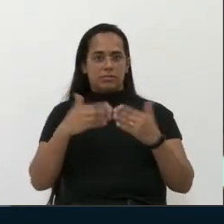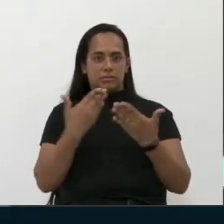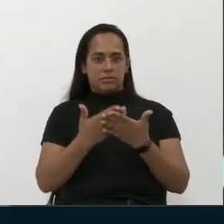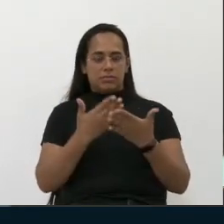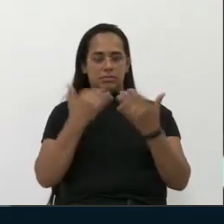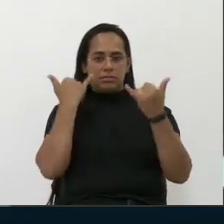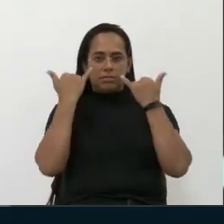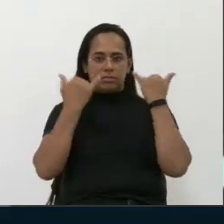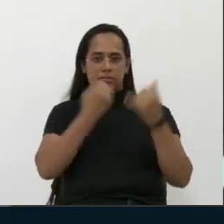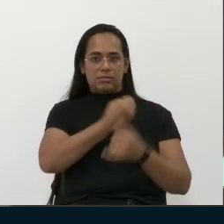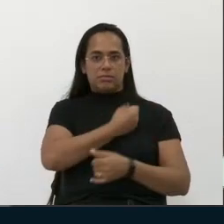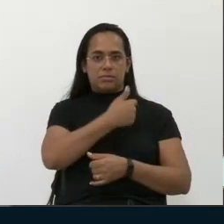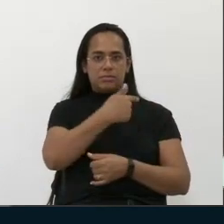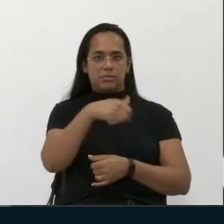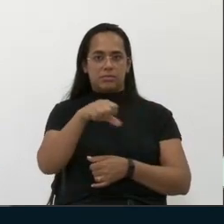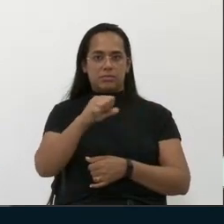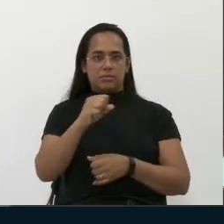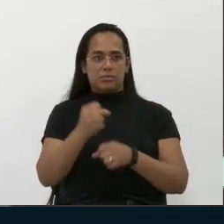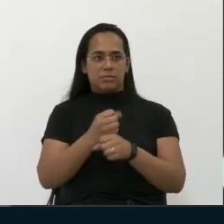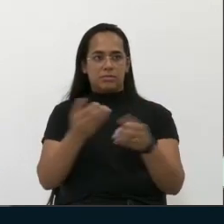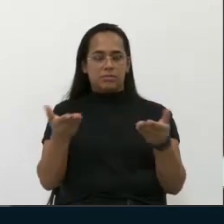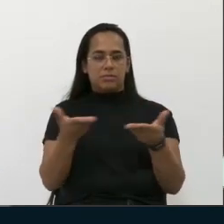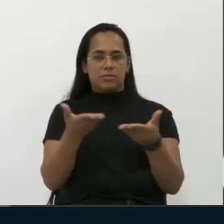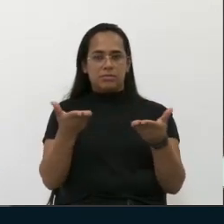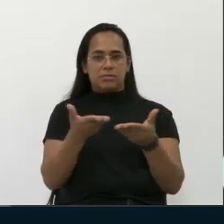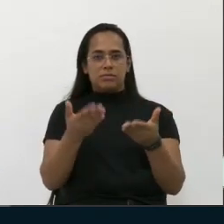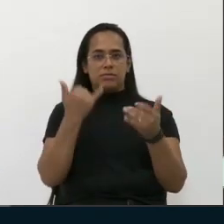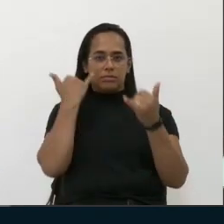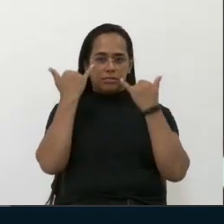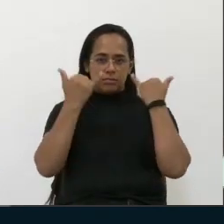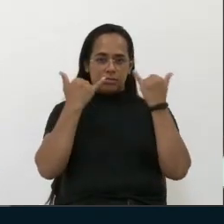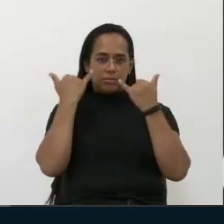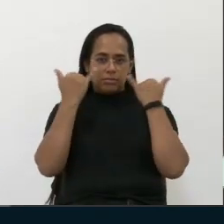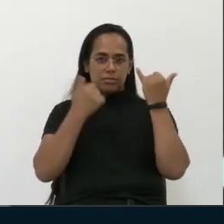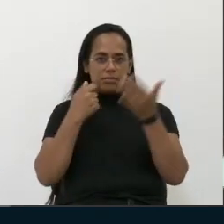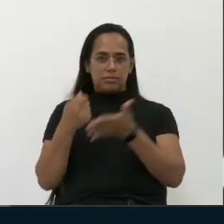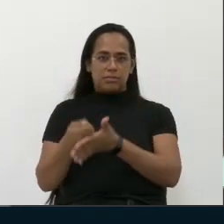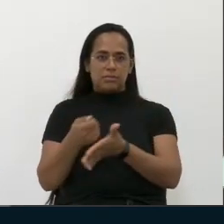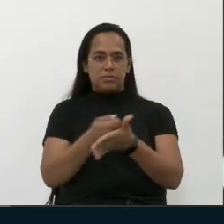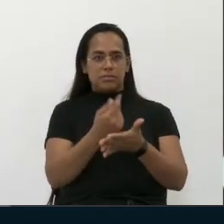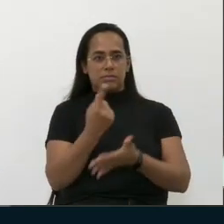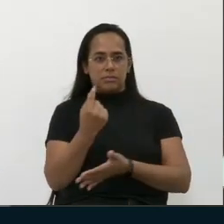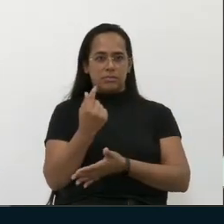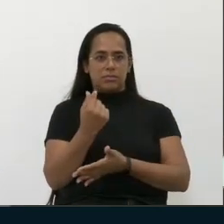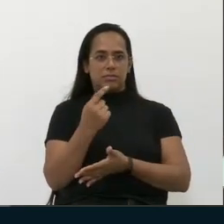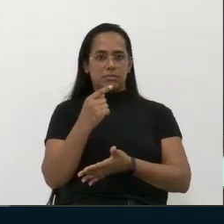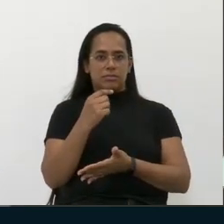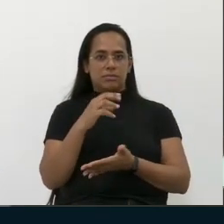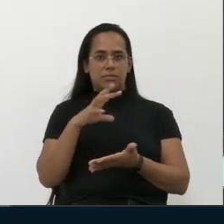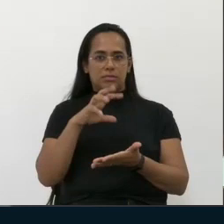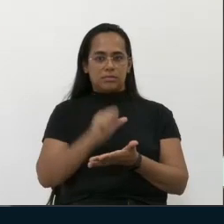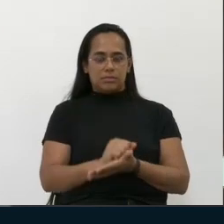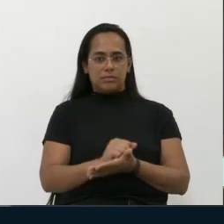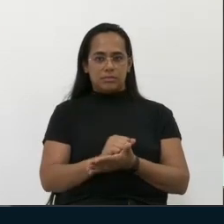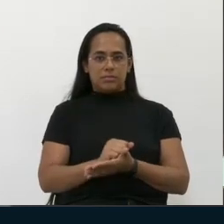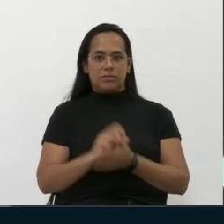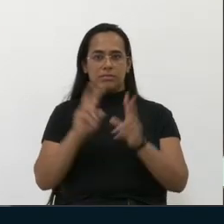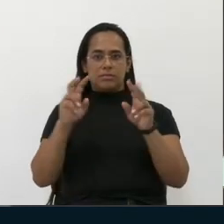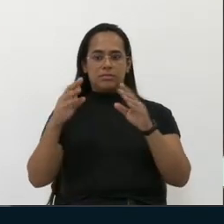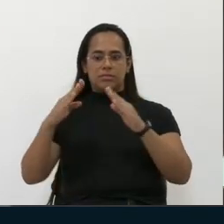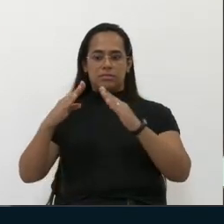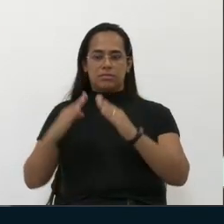informação número 78/2024. Informações tributárias e de cadastro sobre o imóvel localizado na